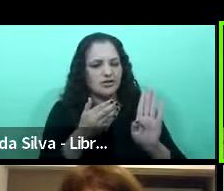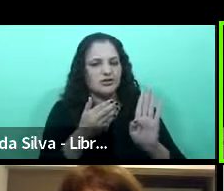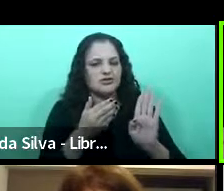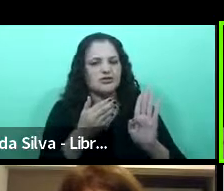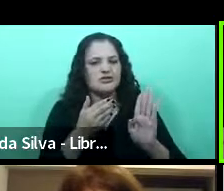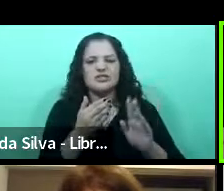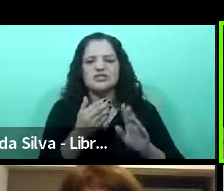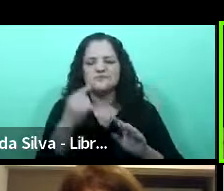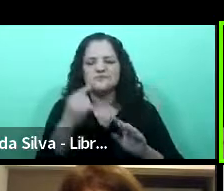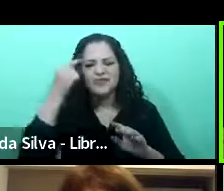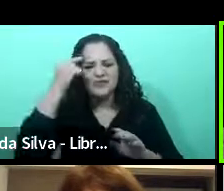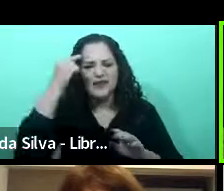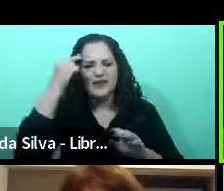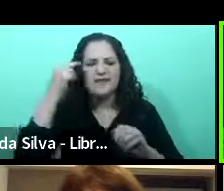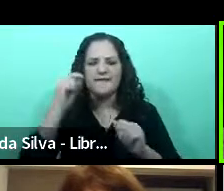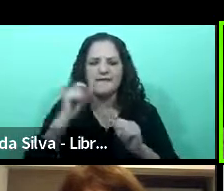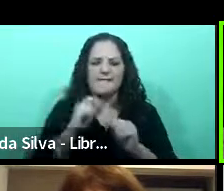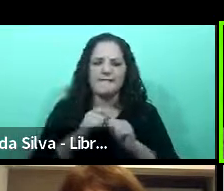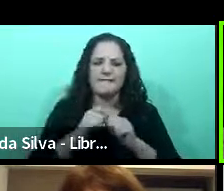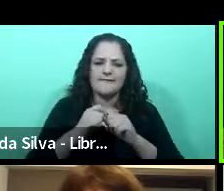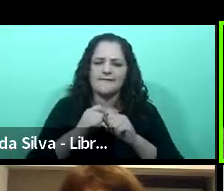aí inerentes à velhice